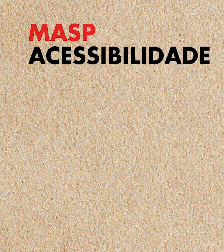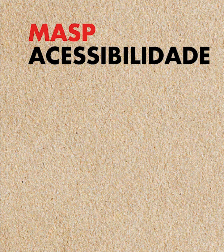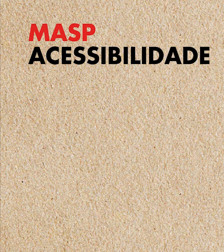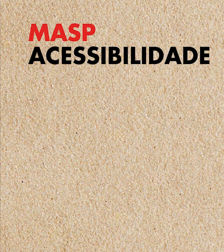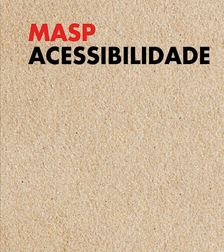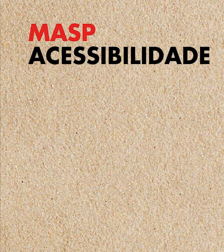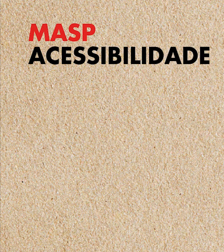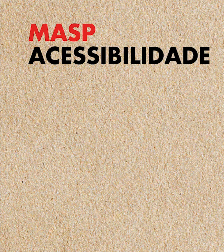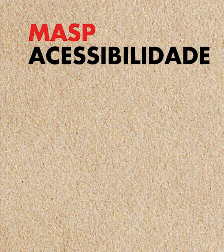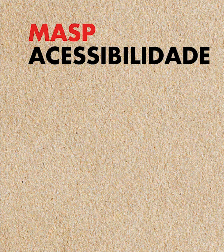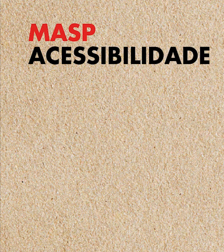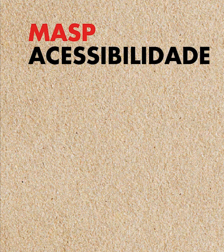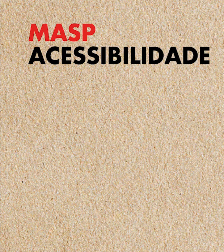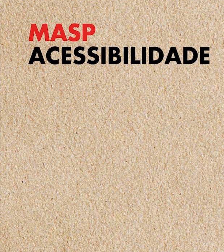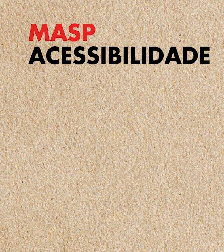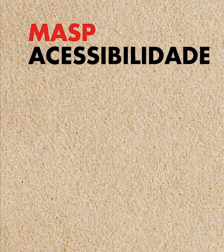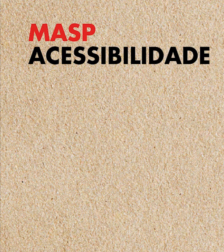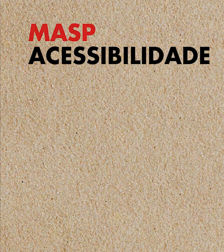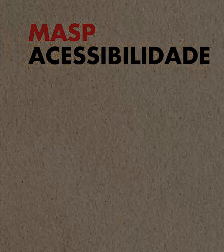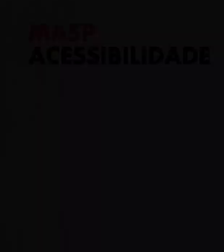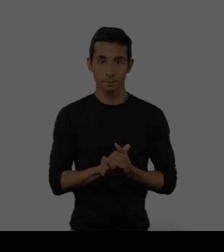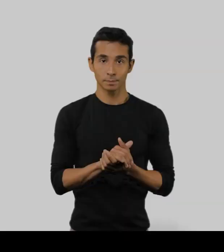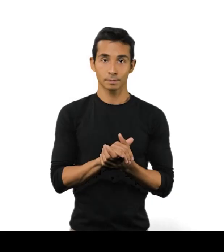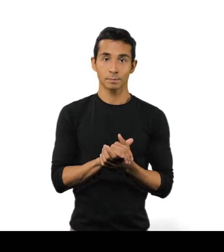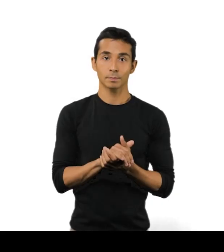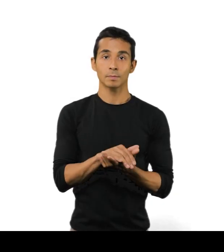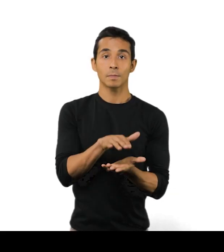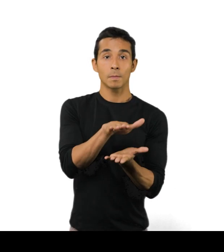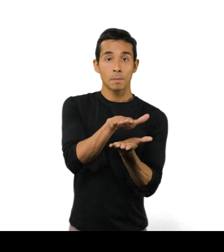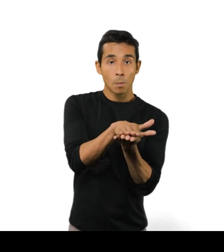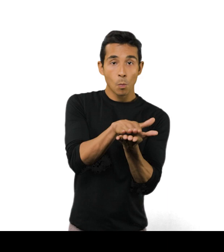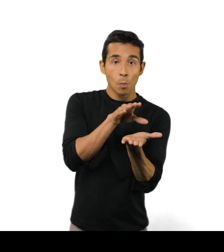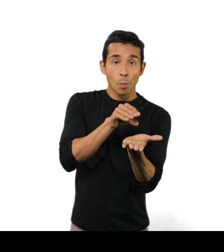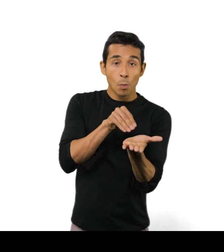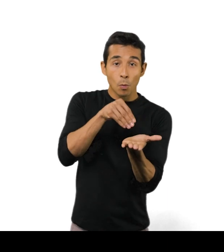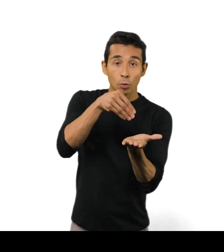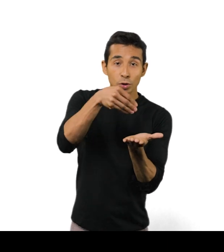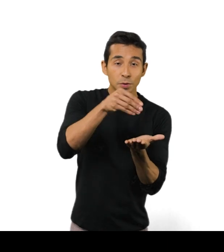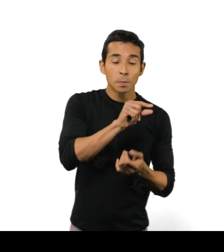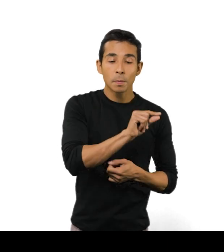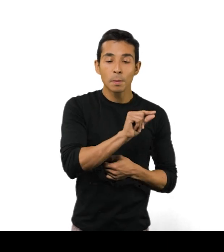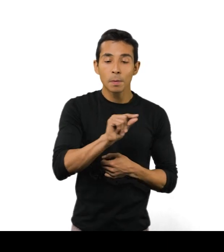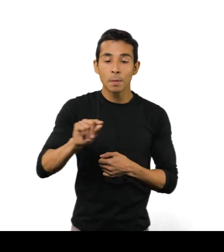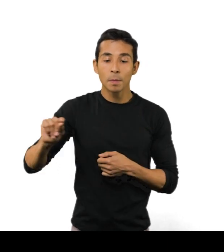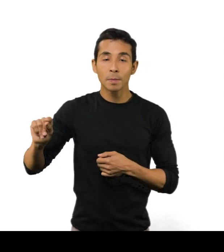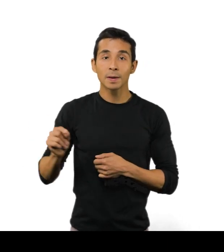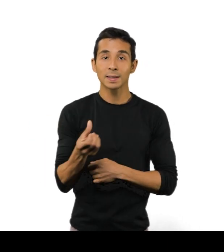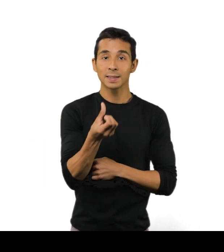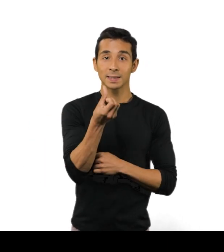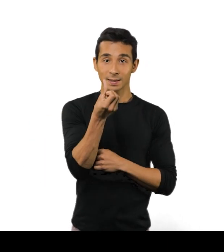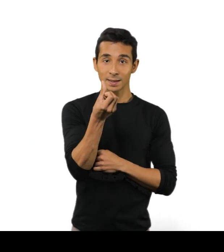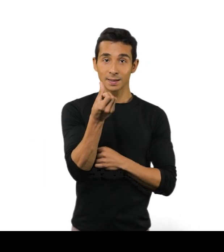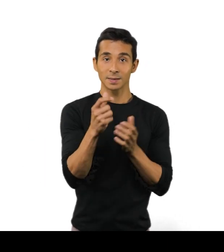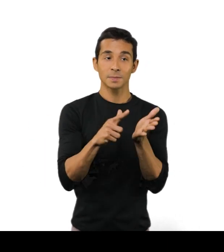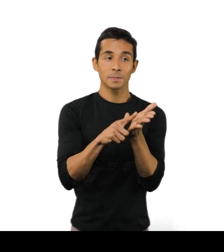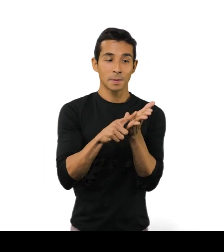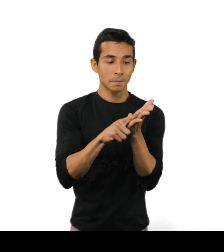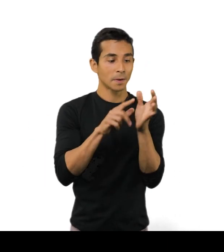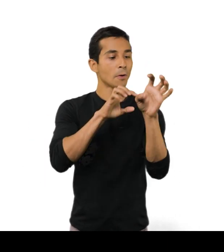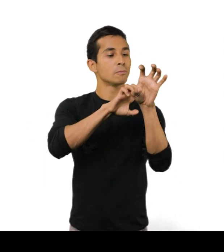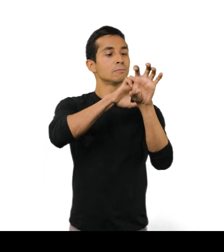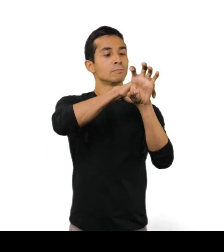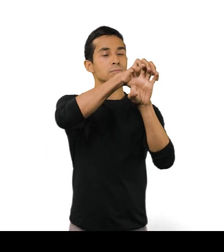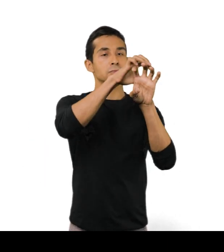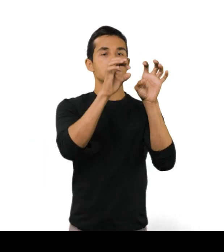Cultura, Ministério da Cultura, Governo Federal. A série Me-Oni apresenta 6